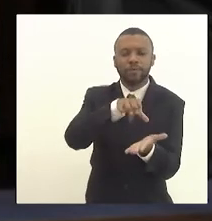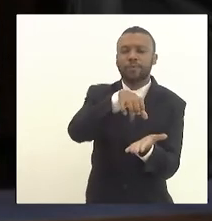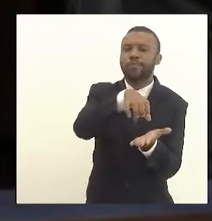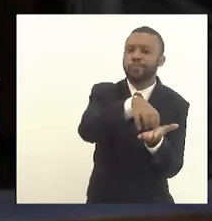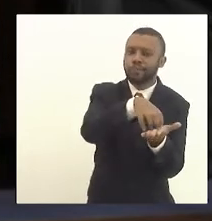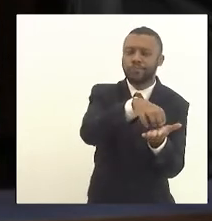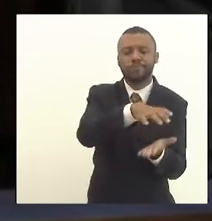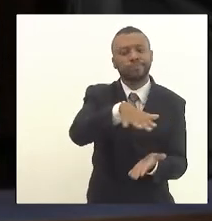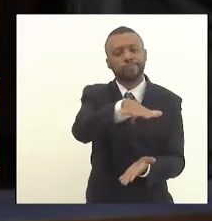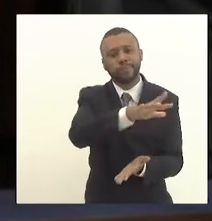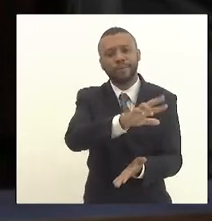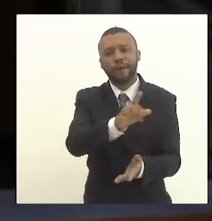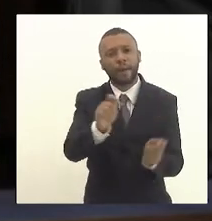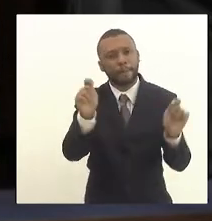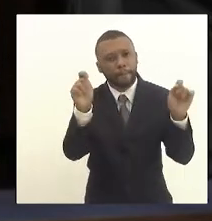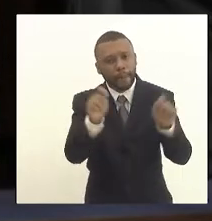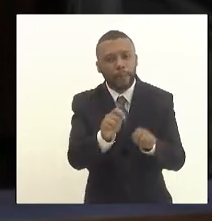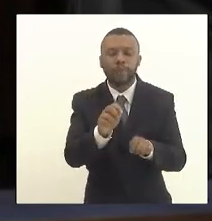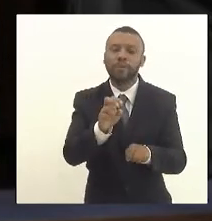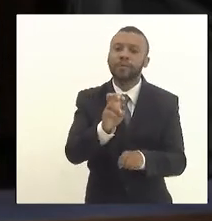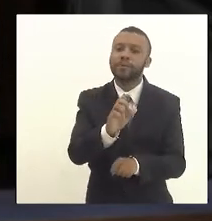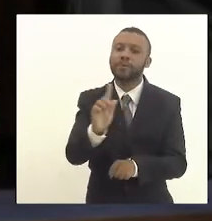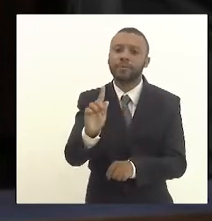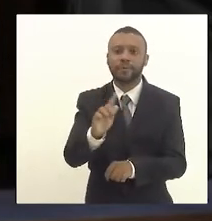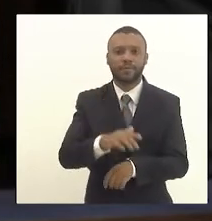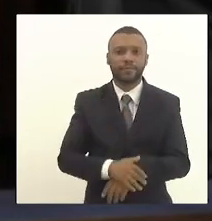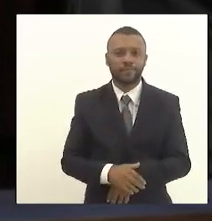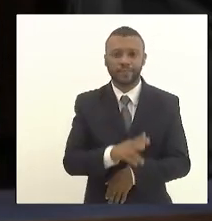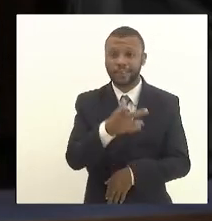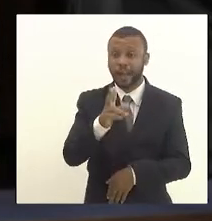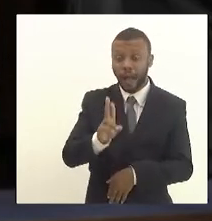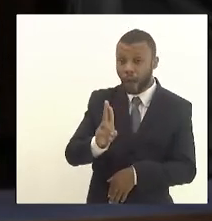que vão permitir o 5G, vão ser a dona da cafeteira.